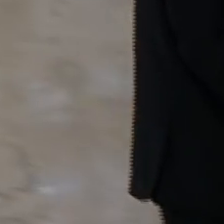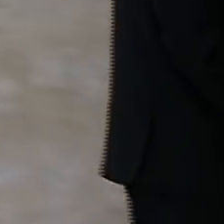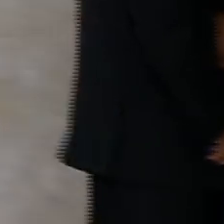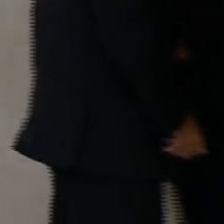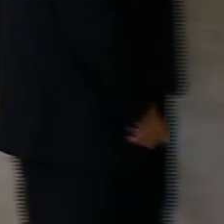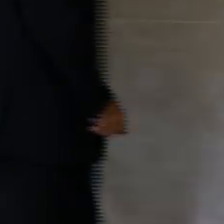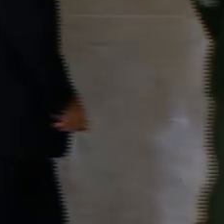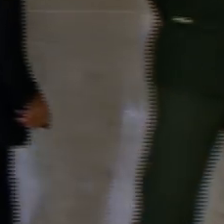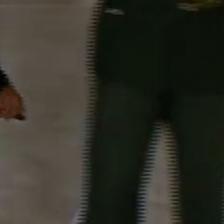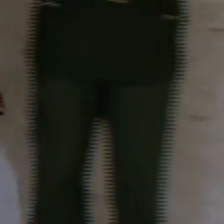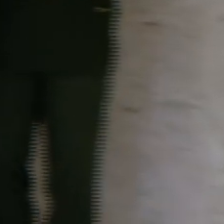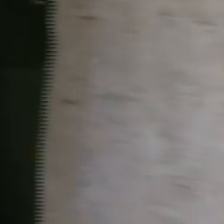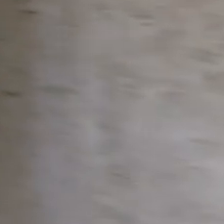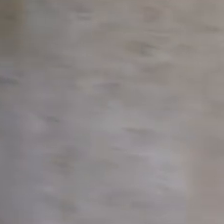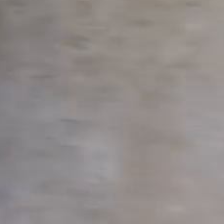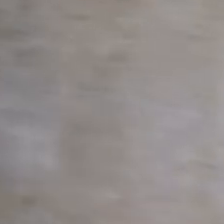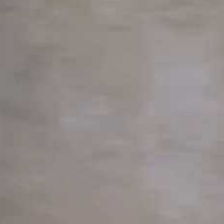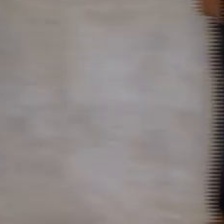solenidade.